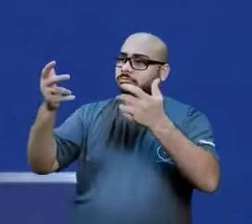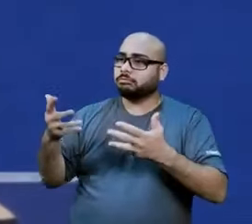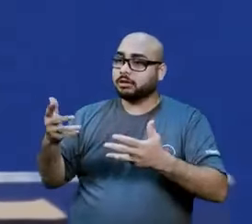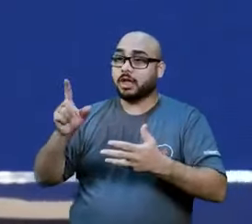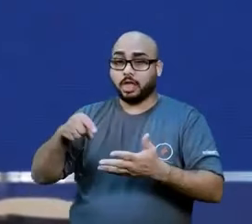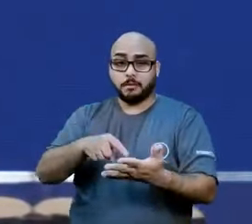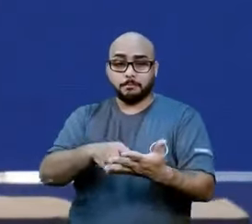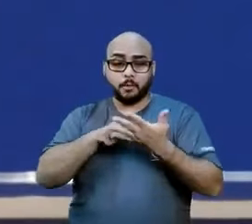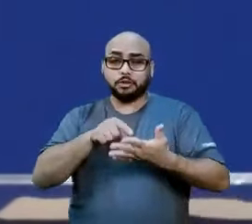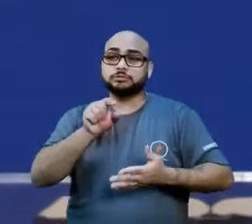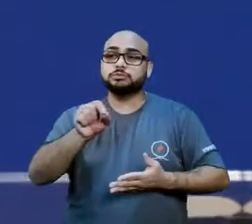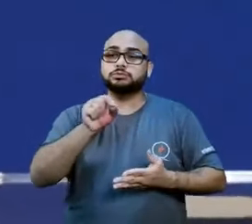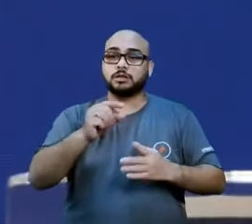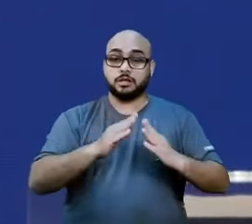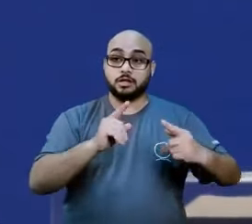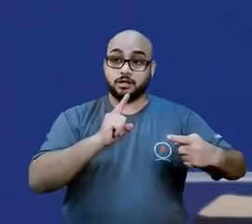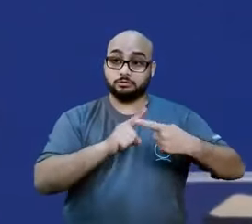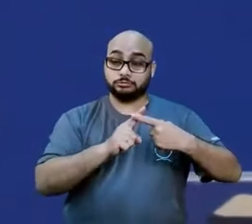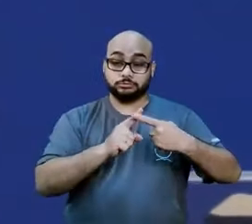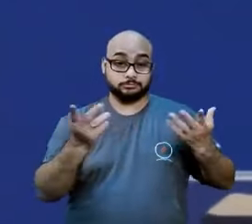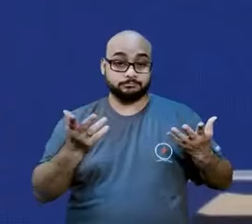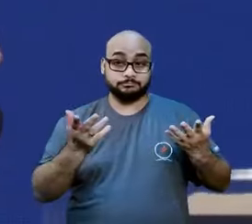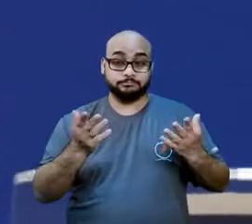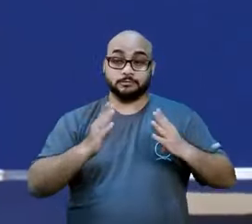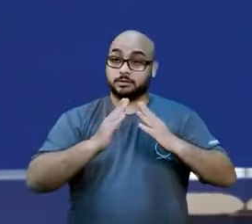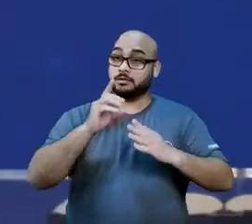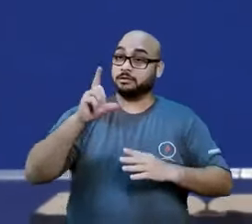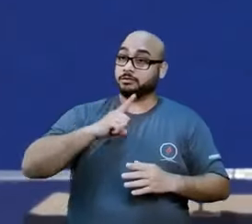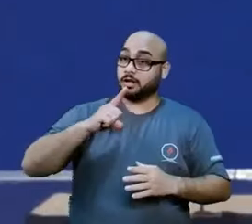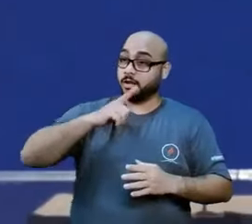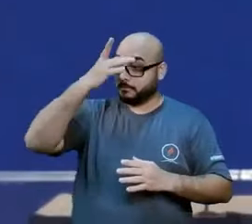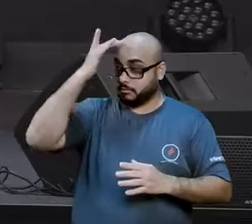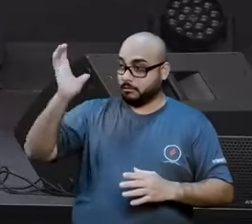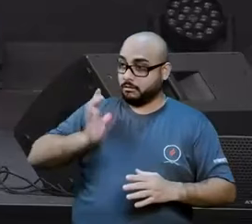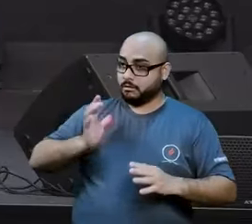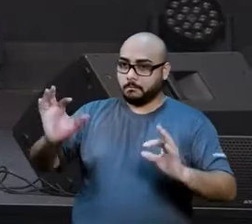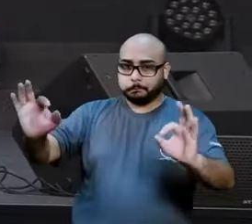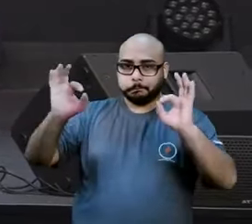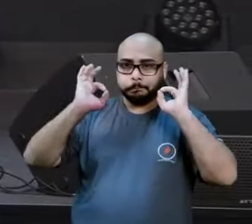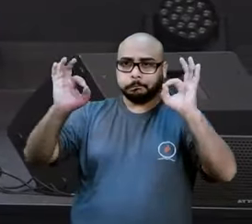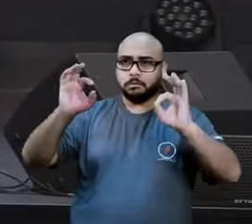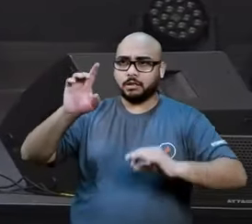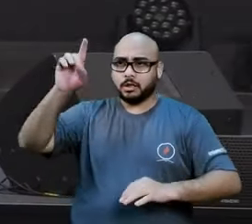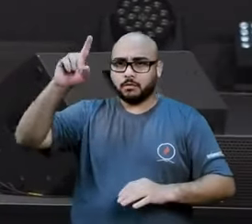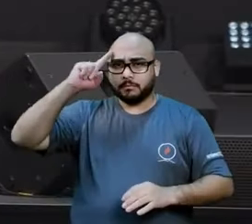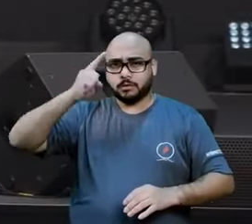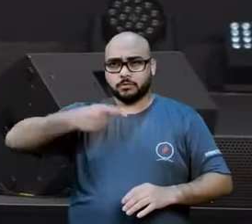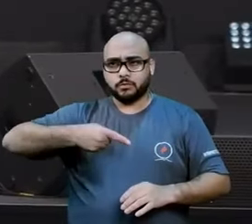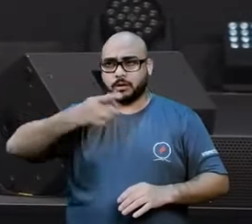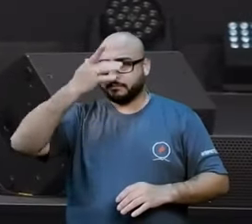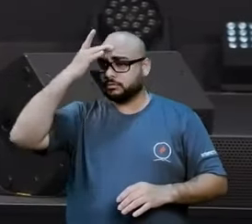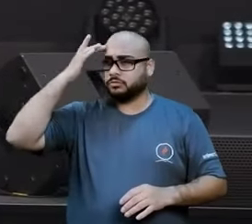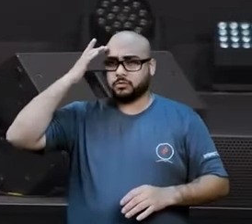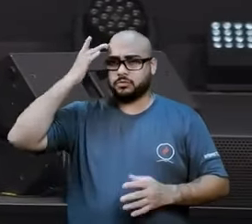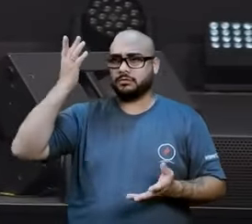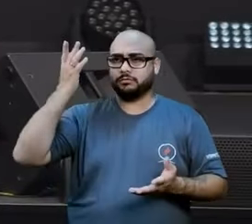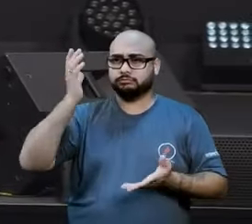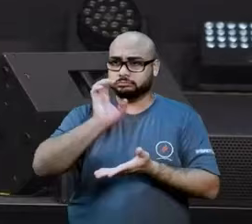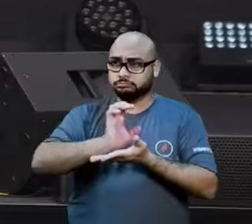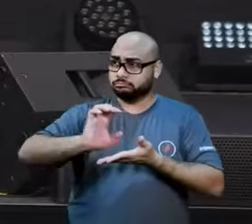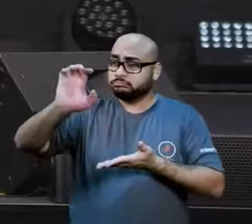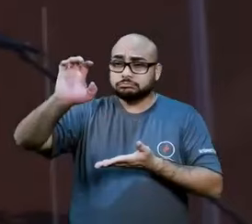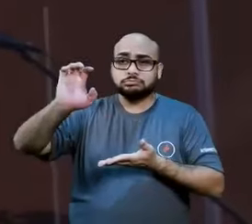cara pra casa de uma viúva pobre Quem é que quer usar uma viúva pobre no tempo